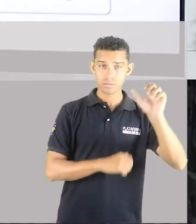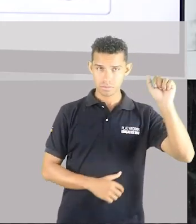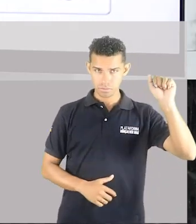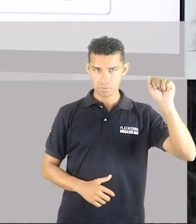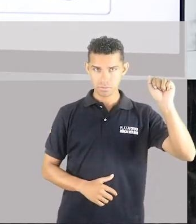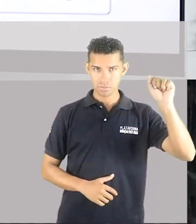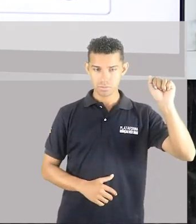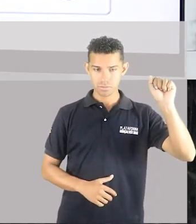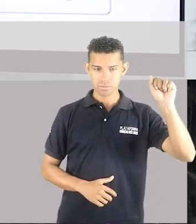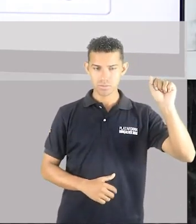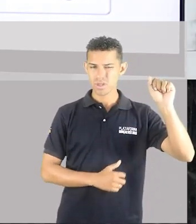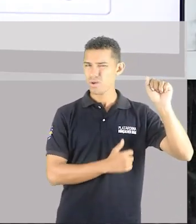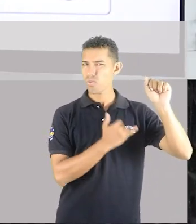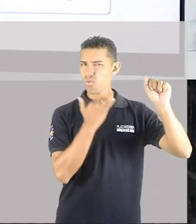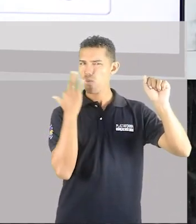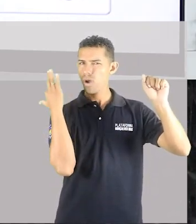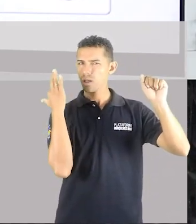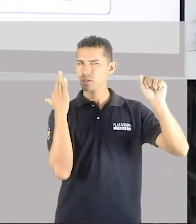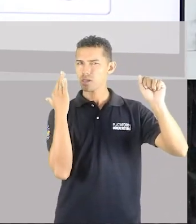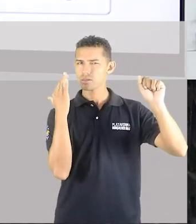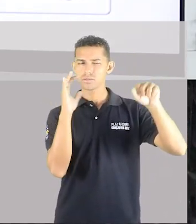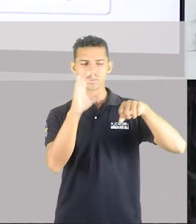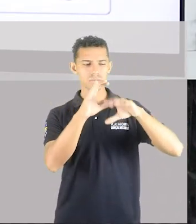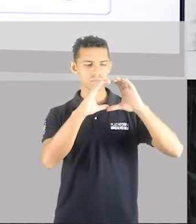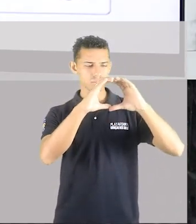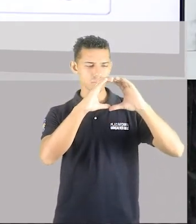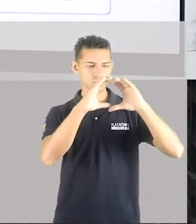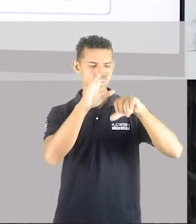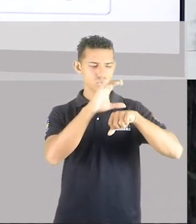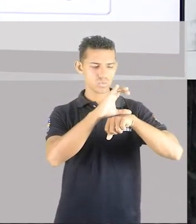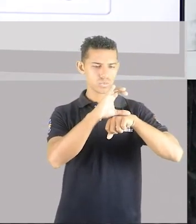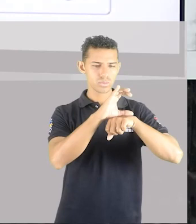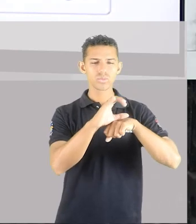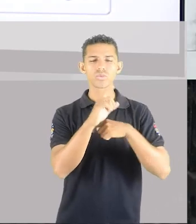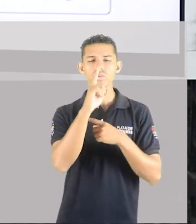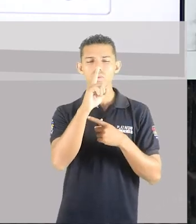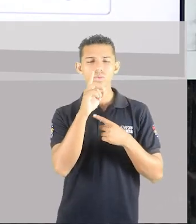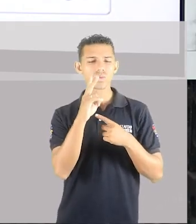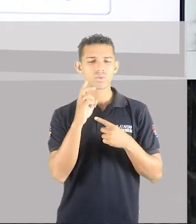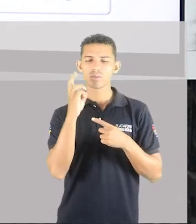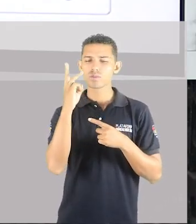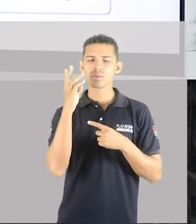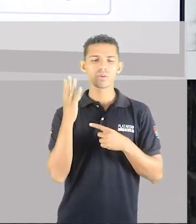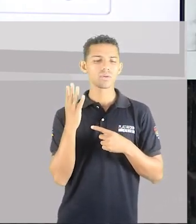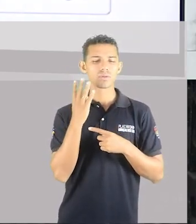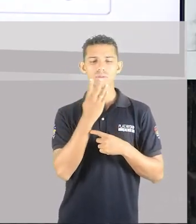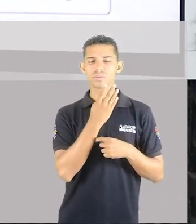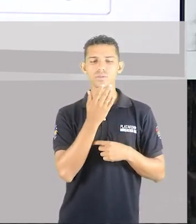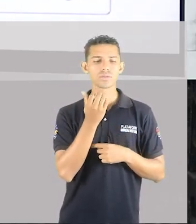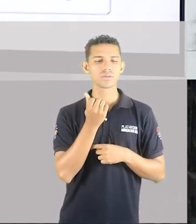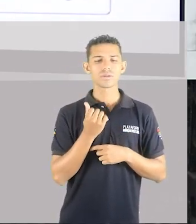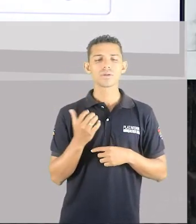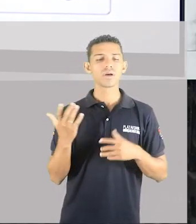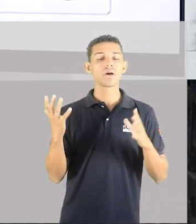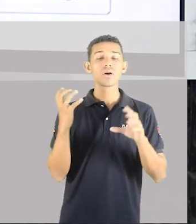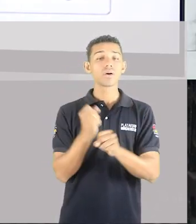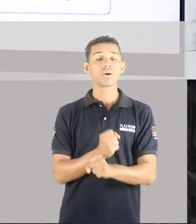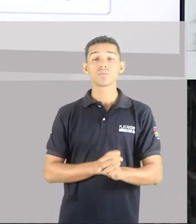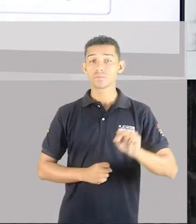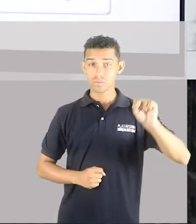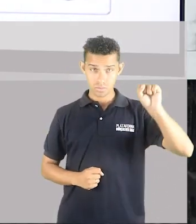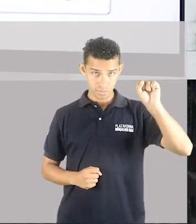Então eu tenho quantas esferas cinzas? Conta aí pra mim. Tô já voltando.